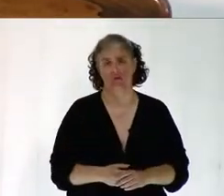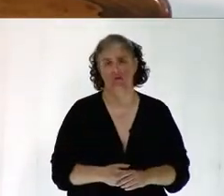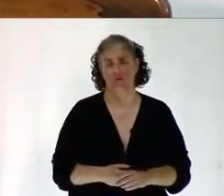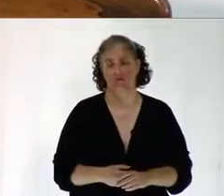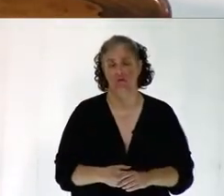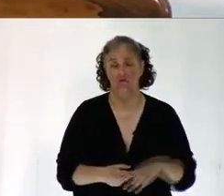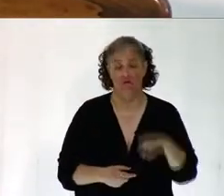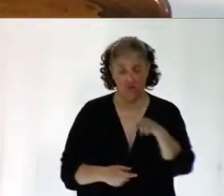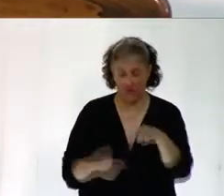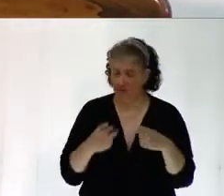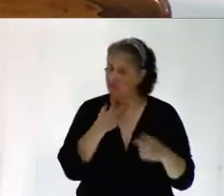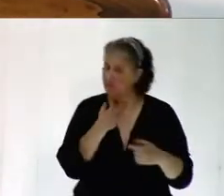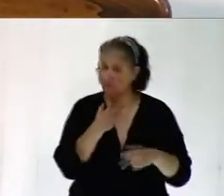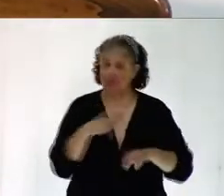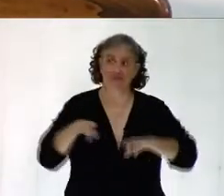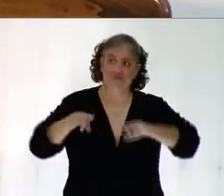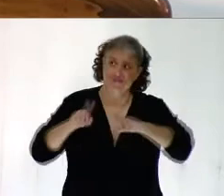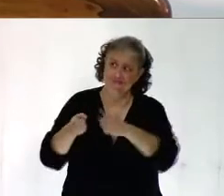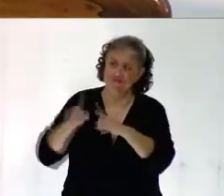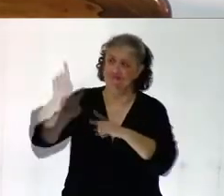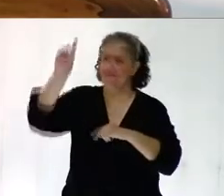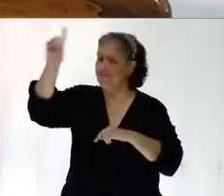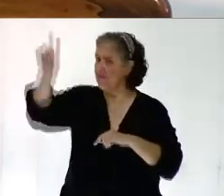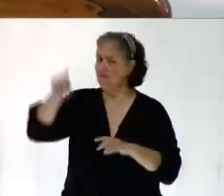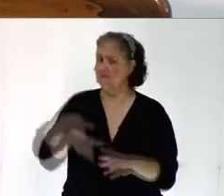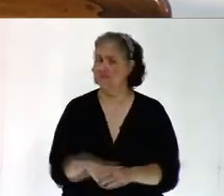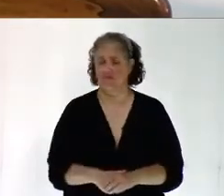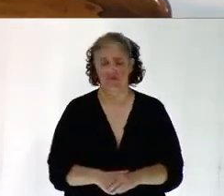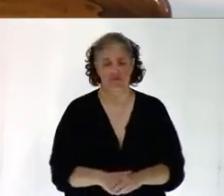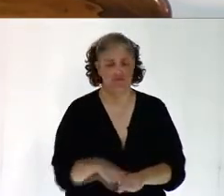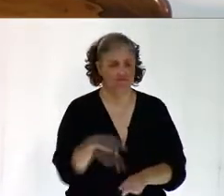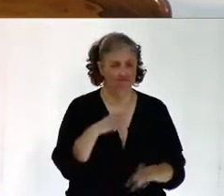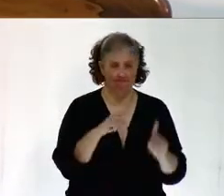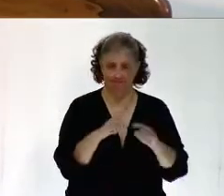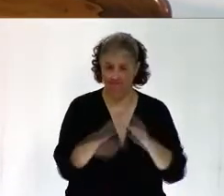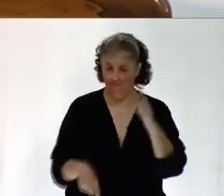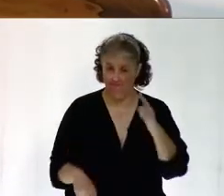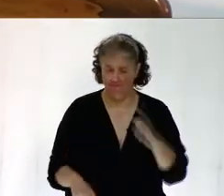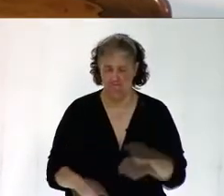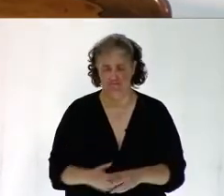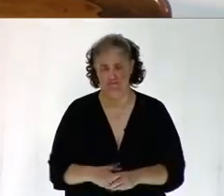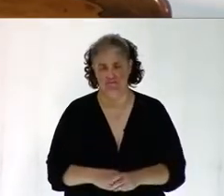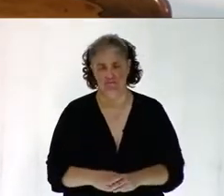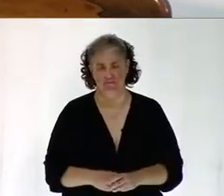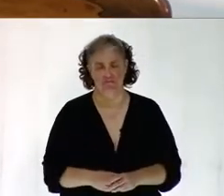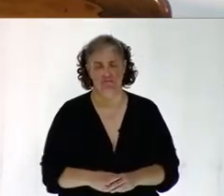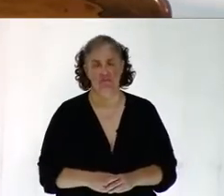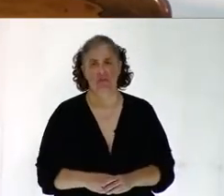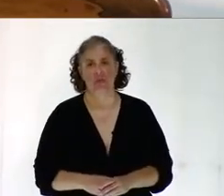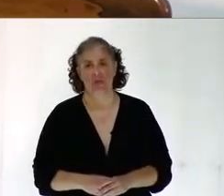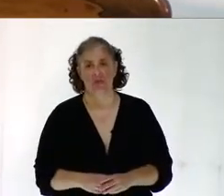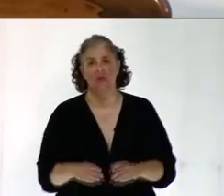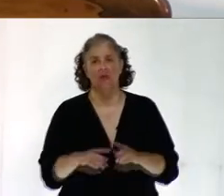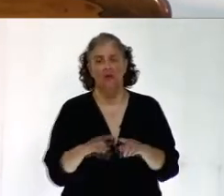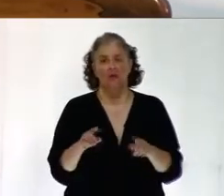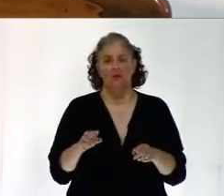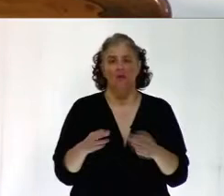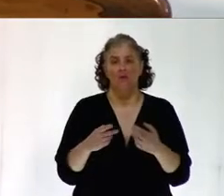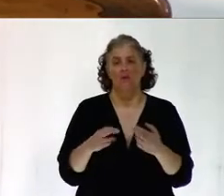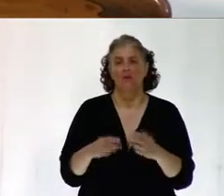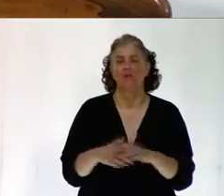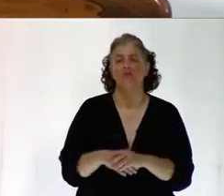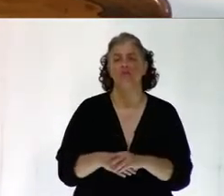tentarás o senhor teu deus isso já está lá em deuteronômio como o fizeste